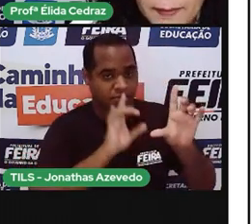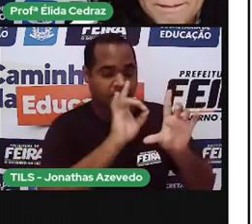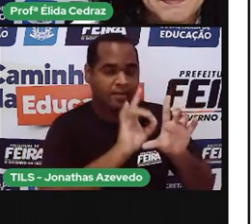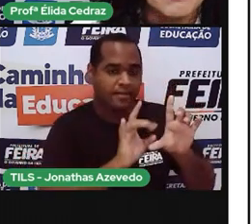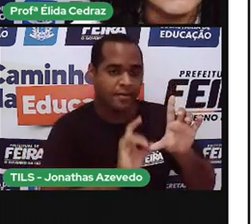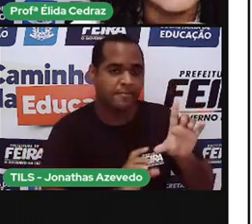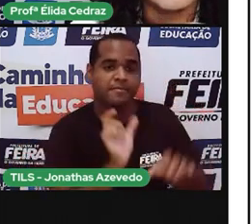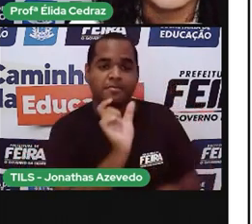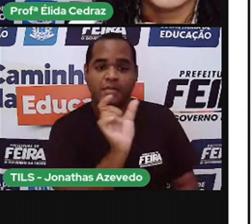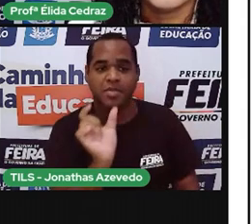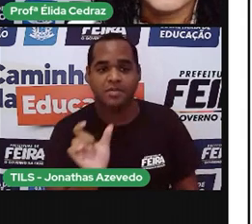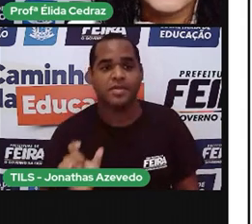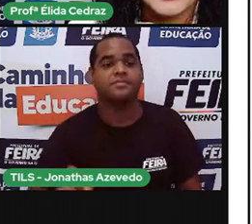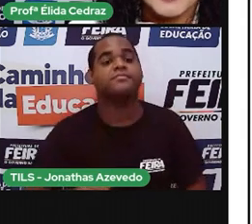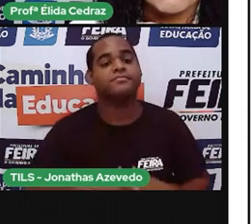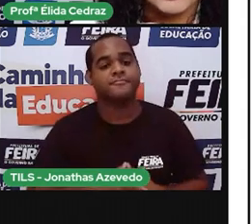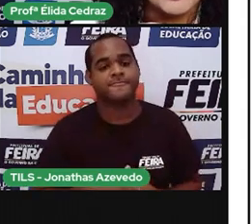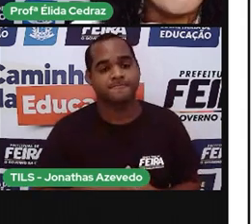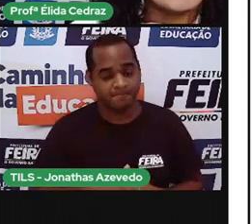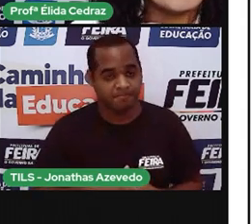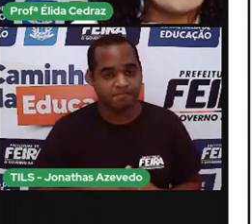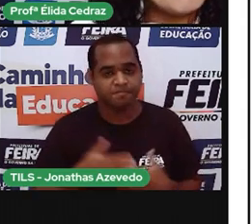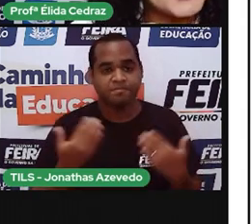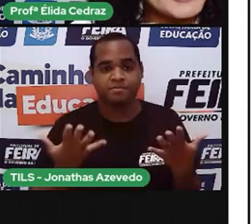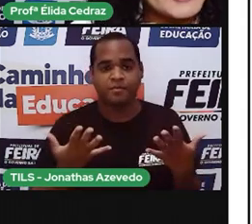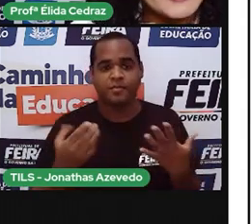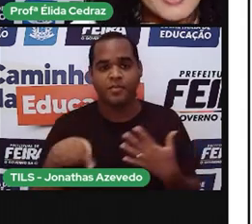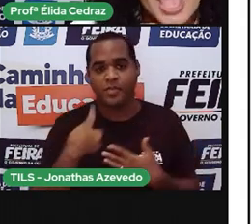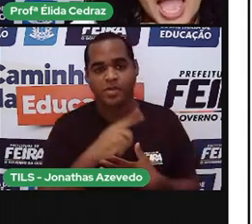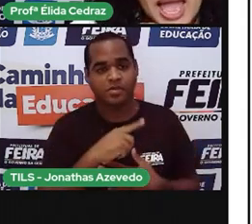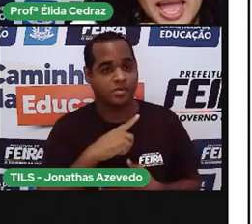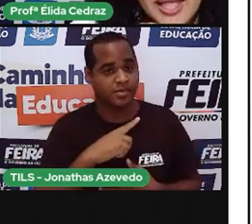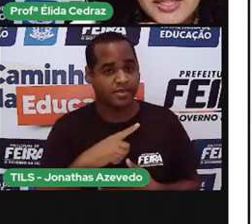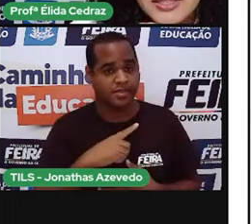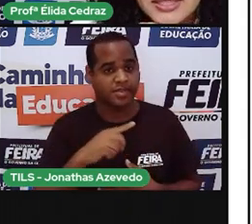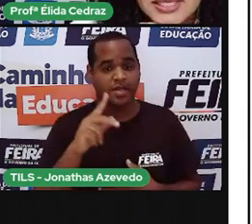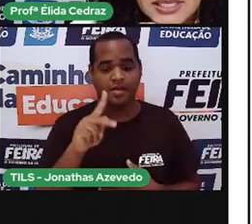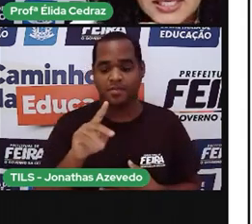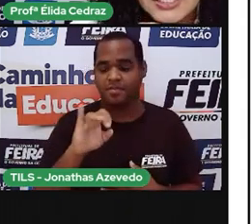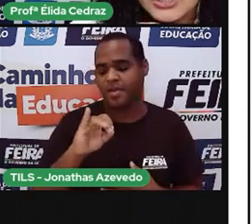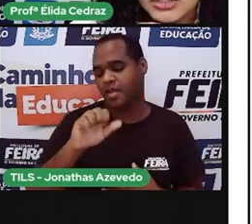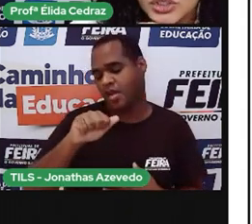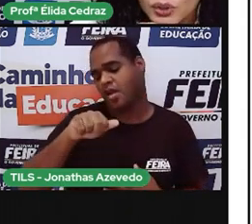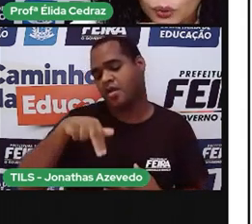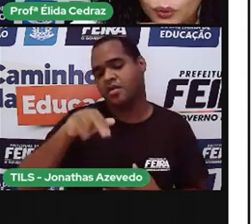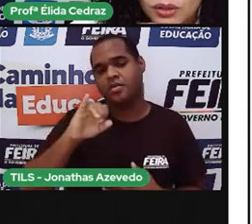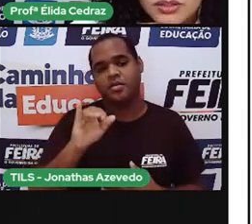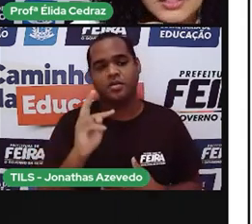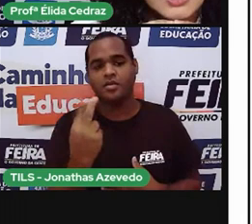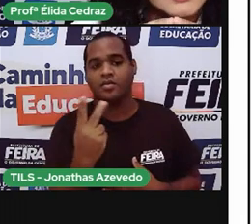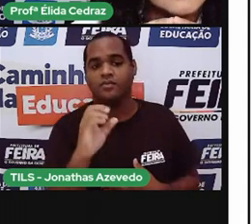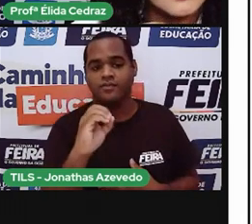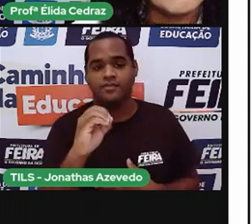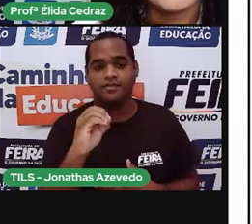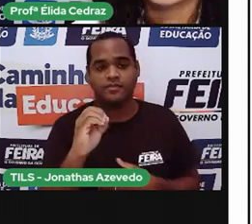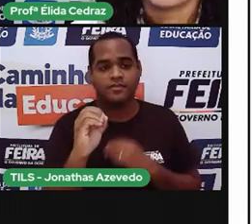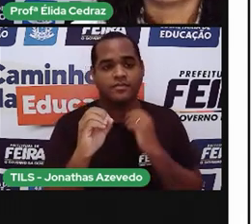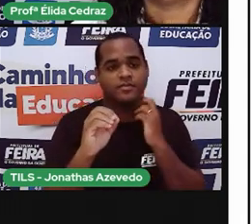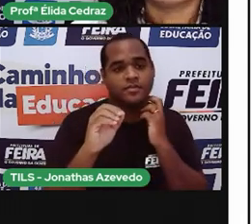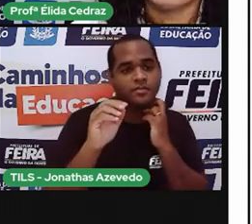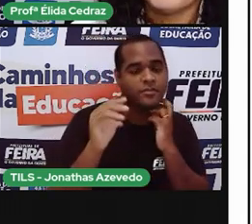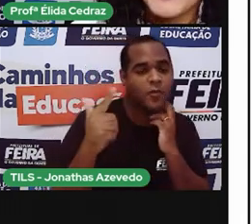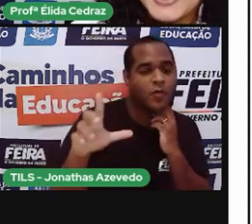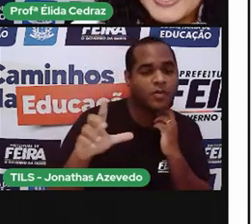palavra. Nós temos pi, a, ni, nho. E